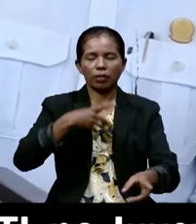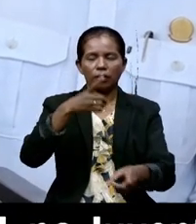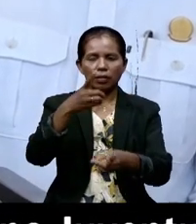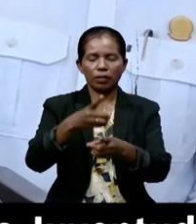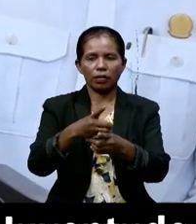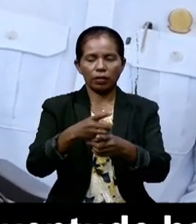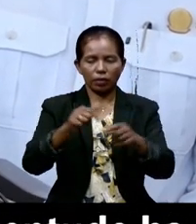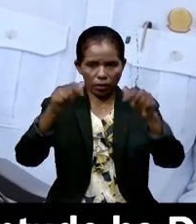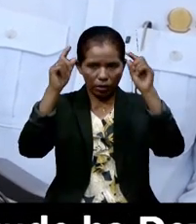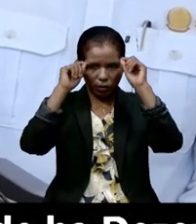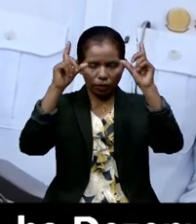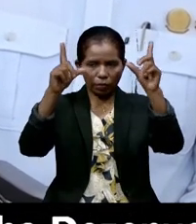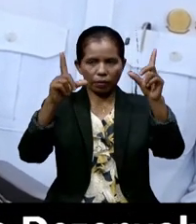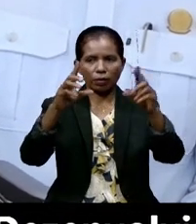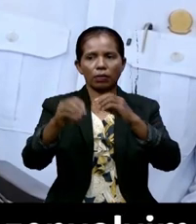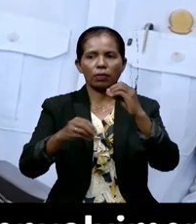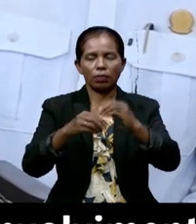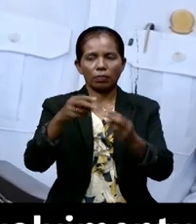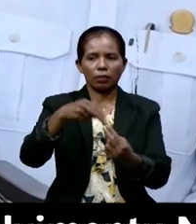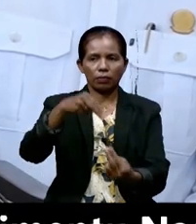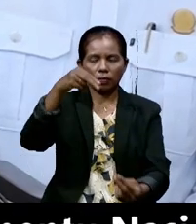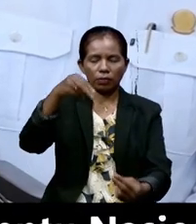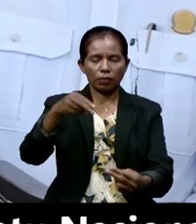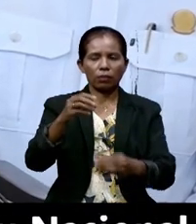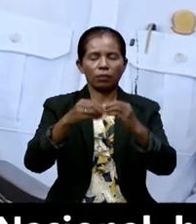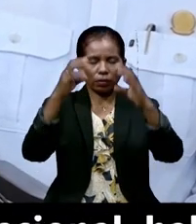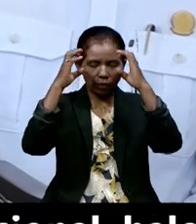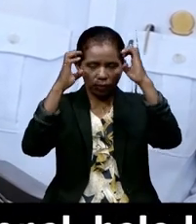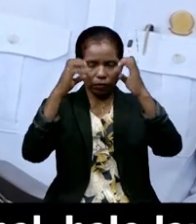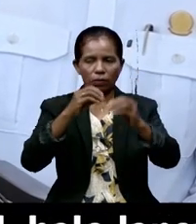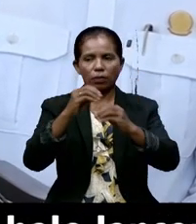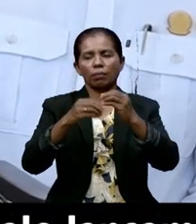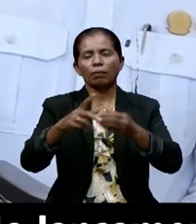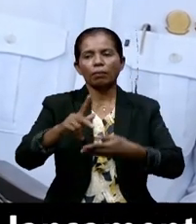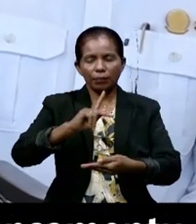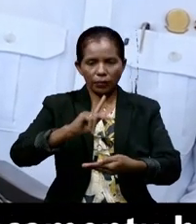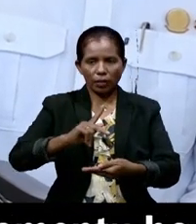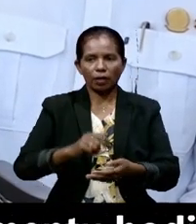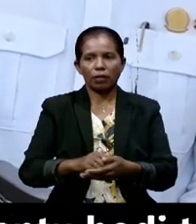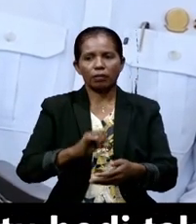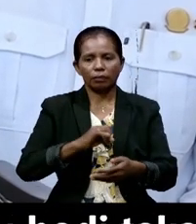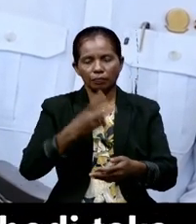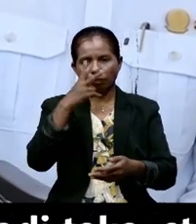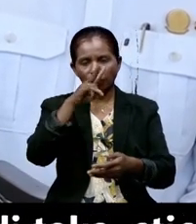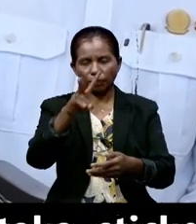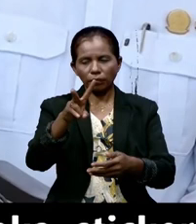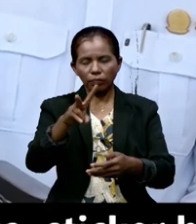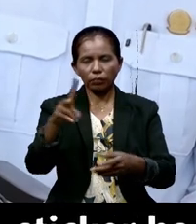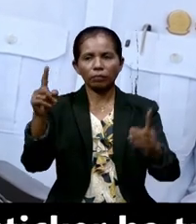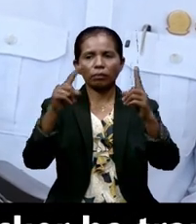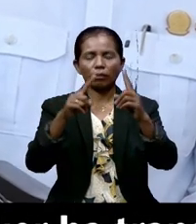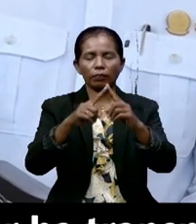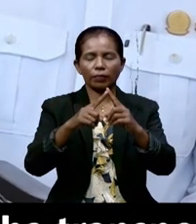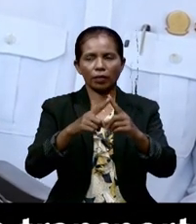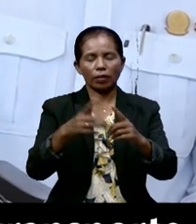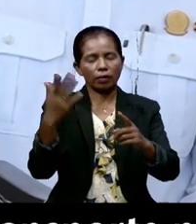ia Timor Leste kona ba nutrisau, kona ba edukasau, namos kona ba protesau. Namos sinti kata kare kata ka o se silencio